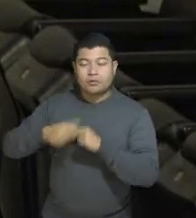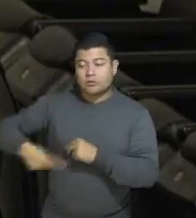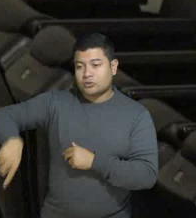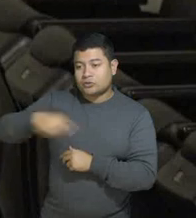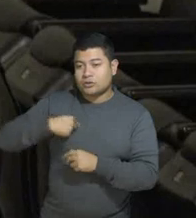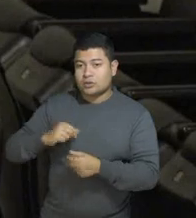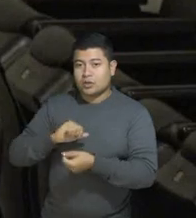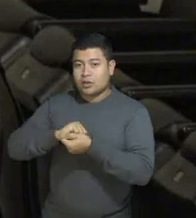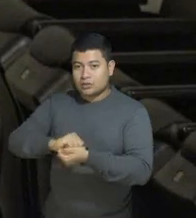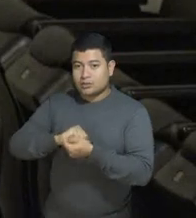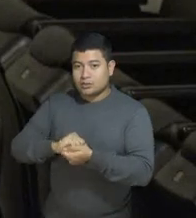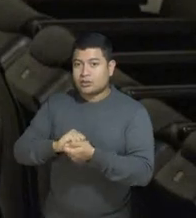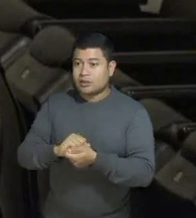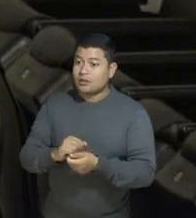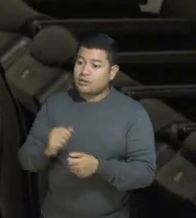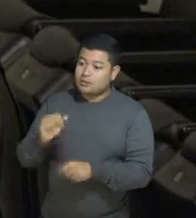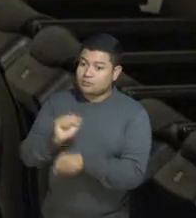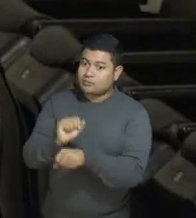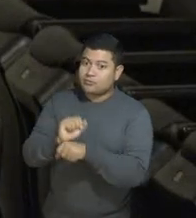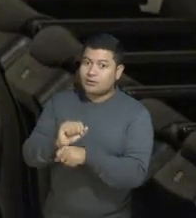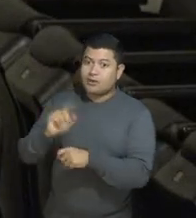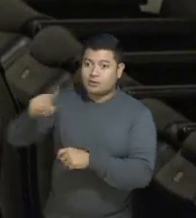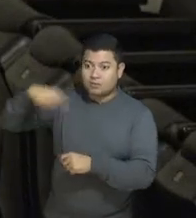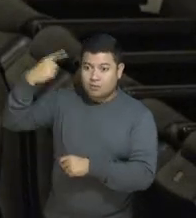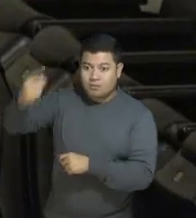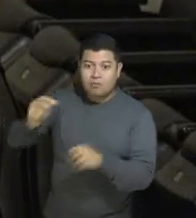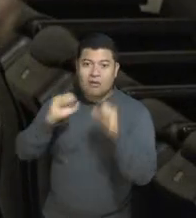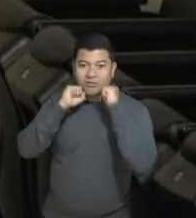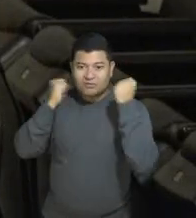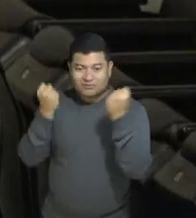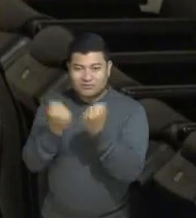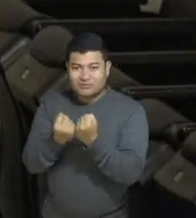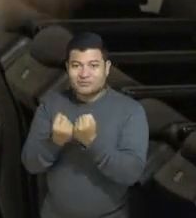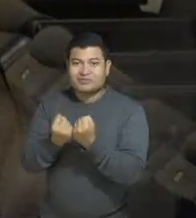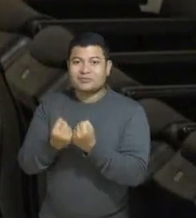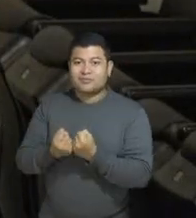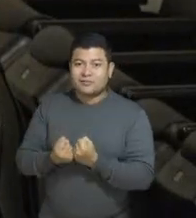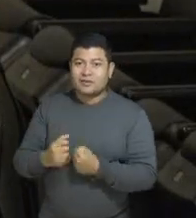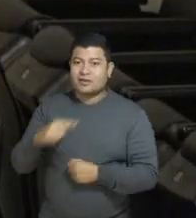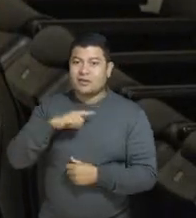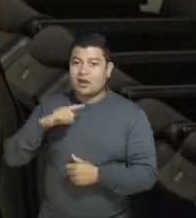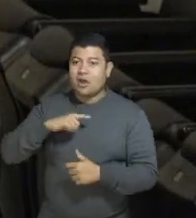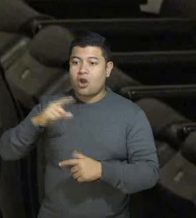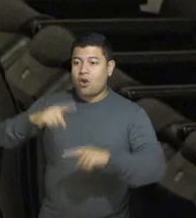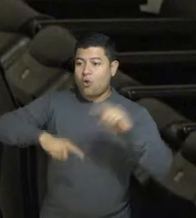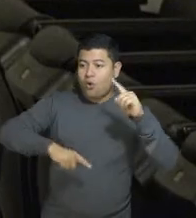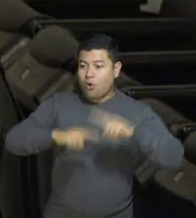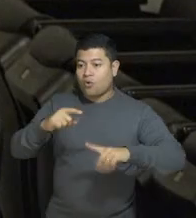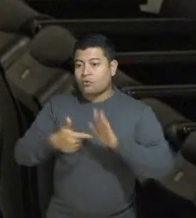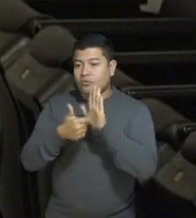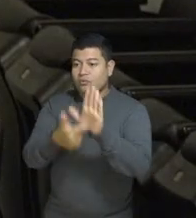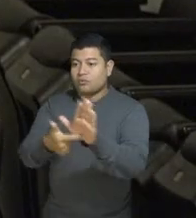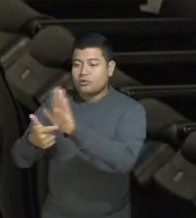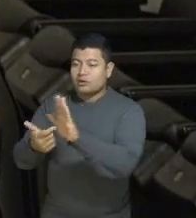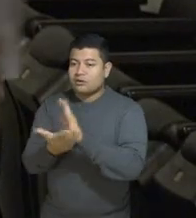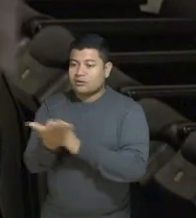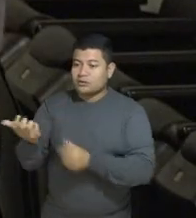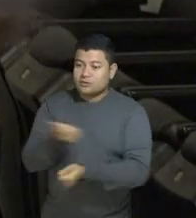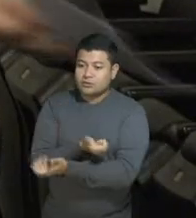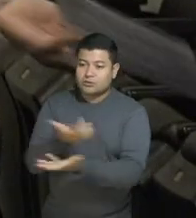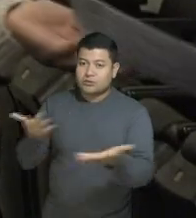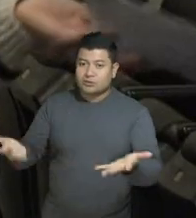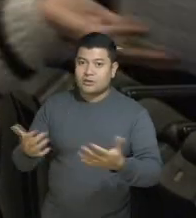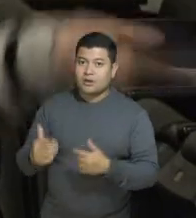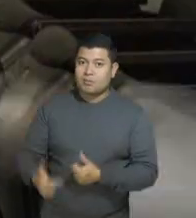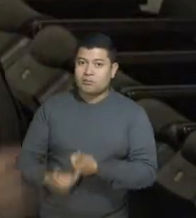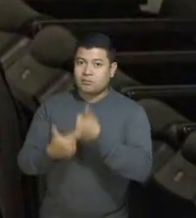que no próximo seminário, como eu disse, hoje de manhã, eu tenha outros elementos para poder compartilhar com vocês, mais positivos do que